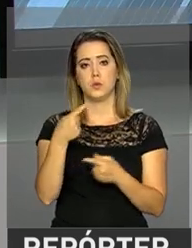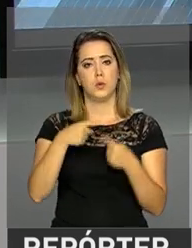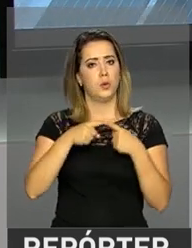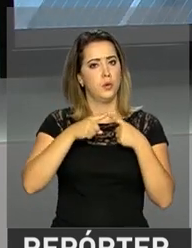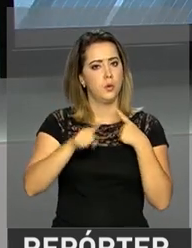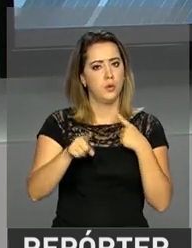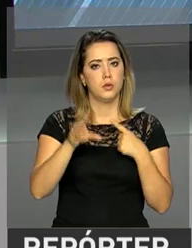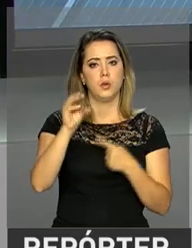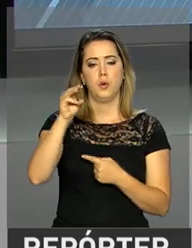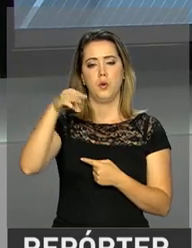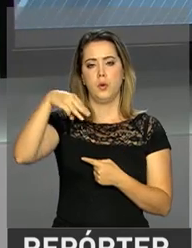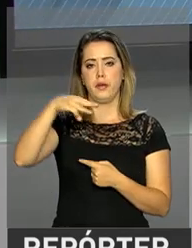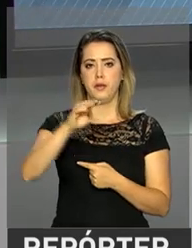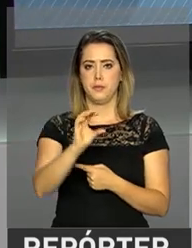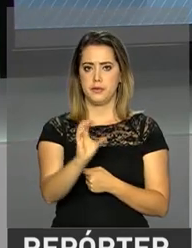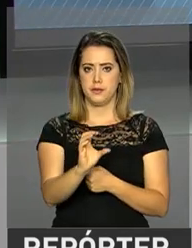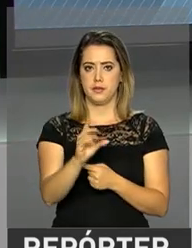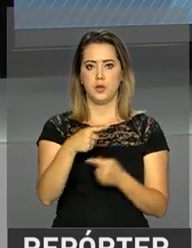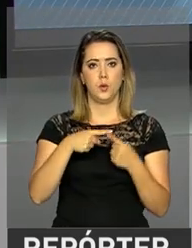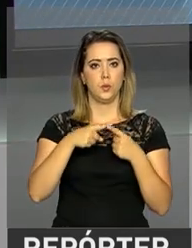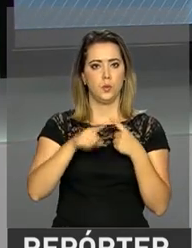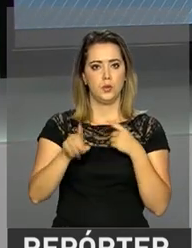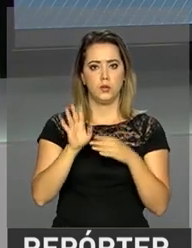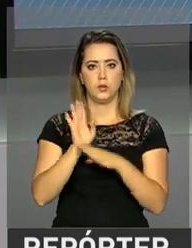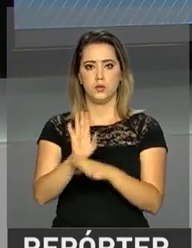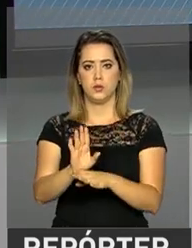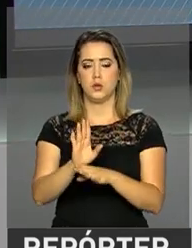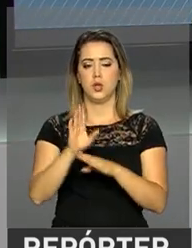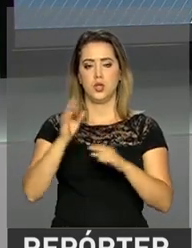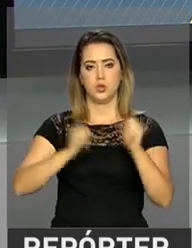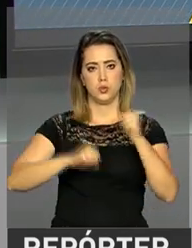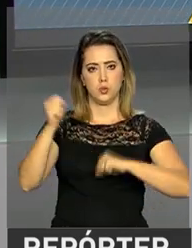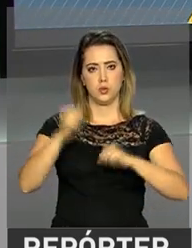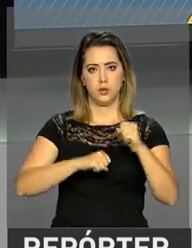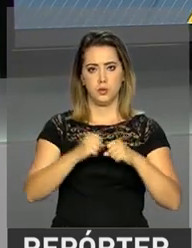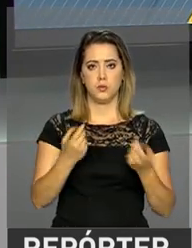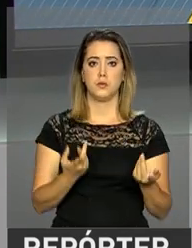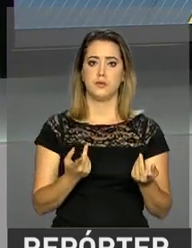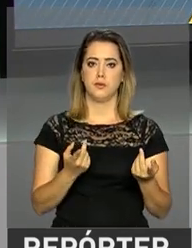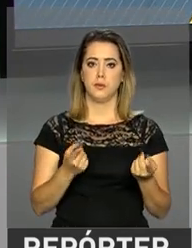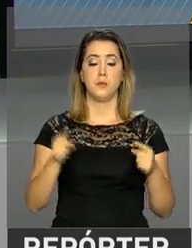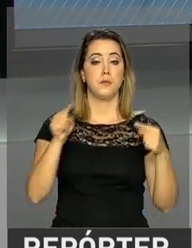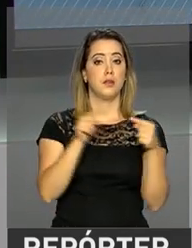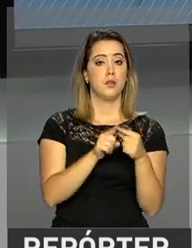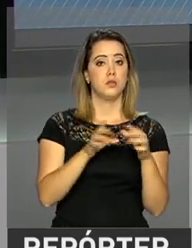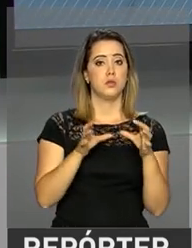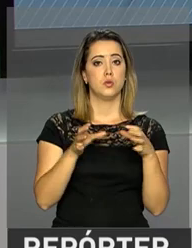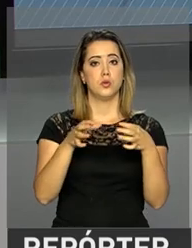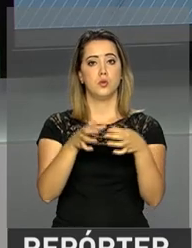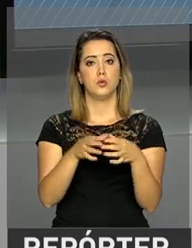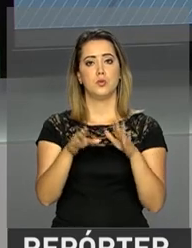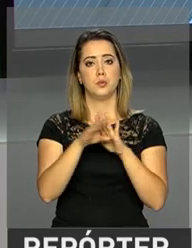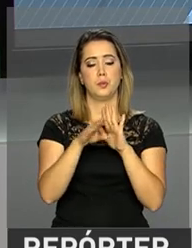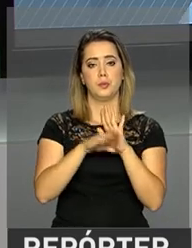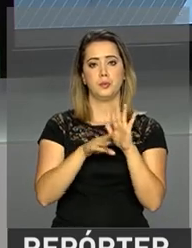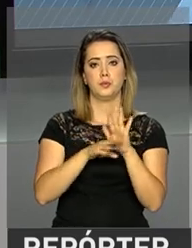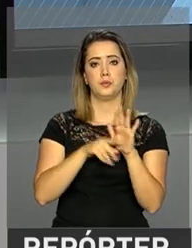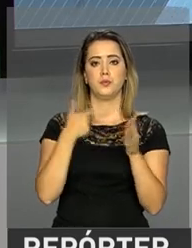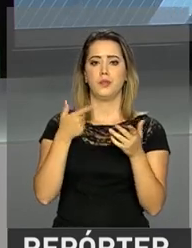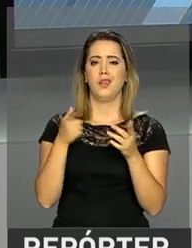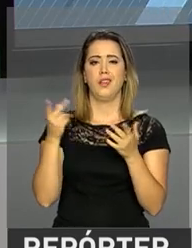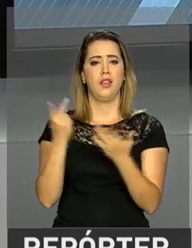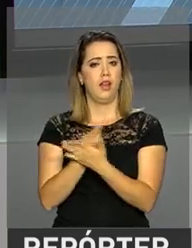condenou programas brasileiros de subsídios à indústria. De acordo com a organização, esses programas